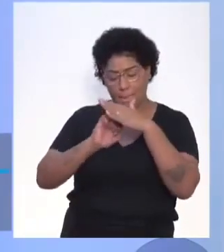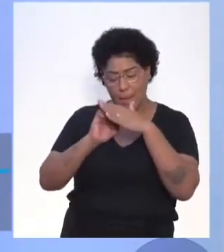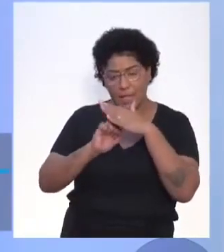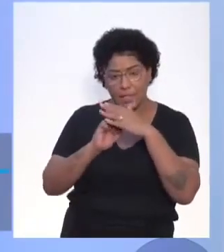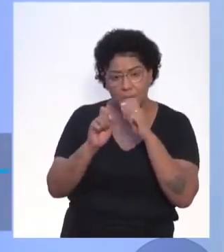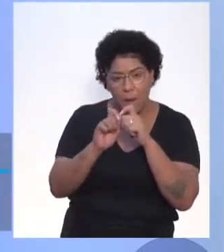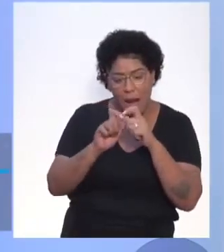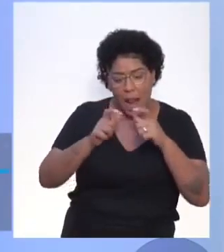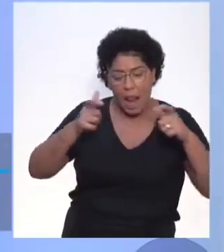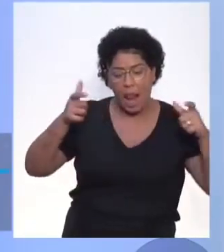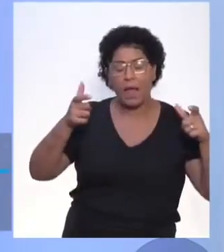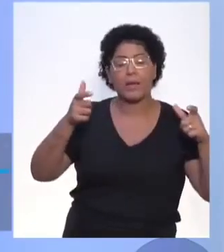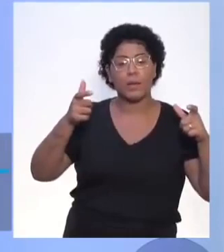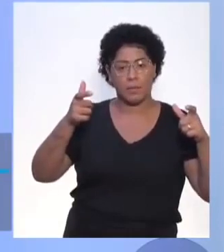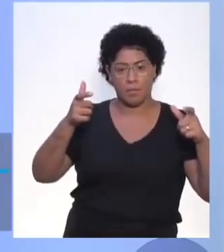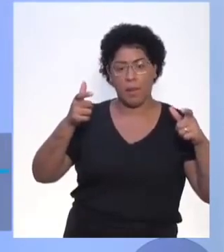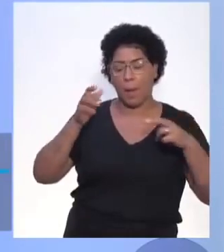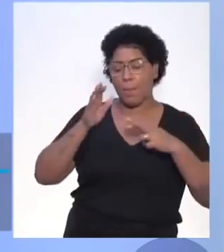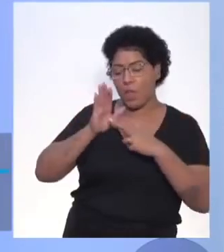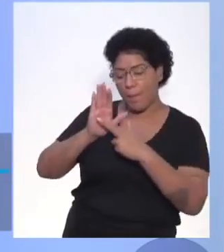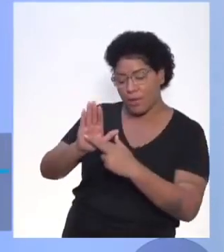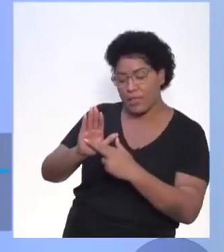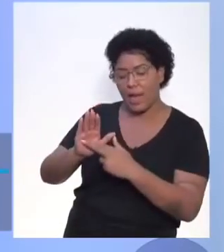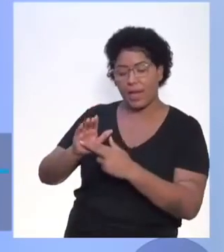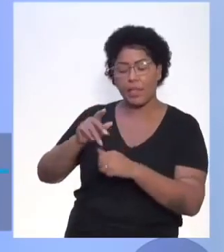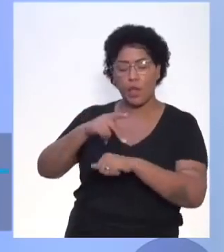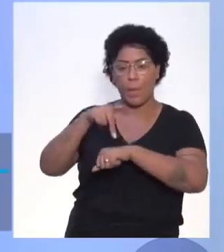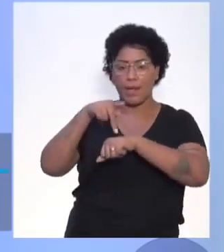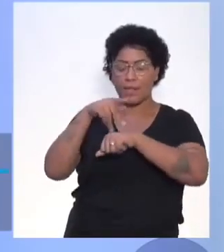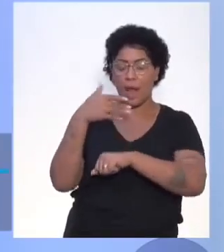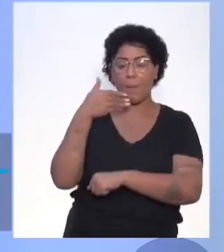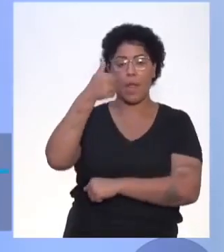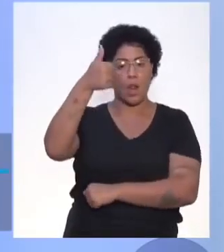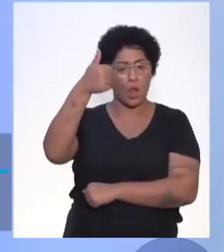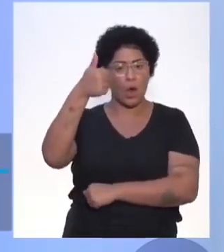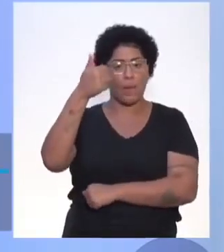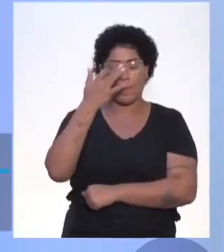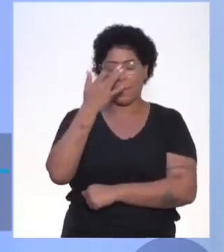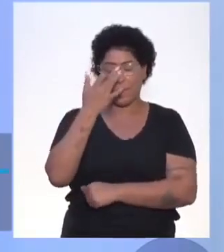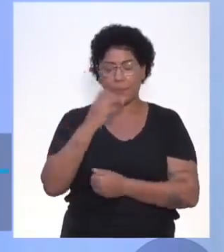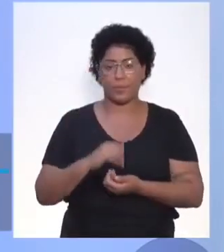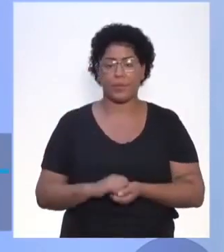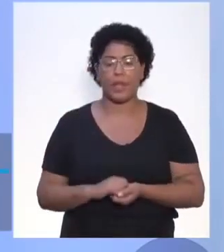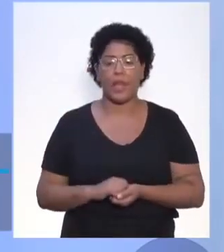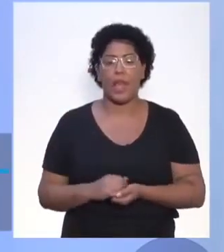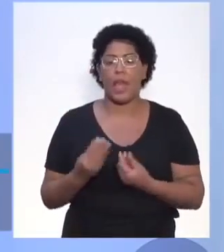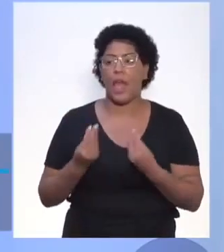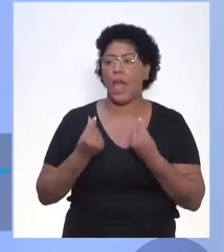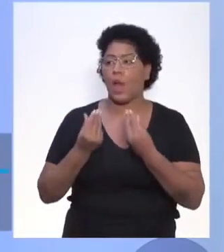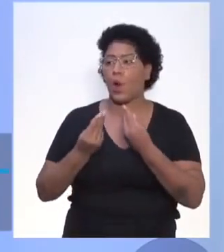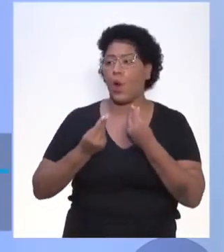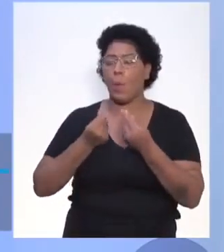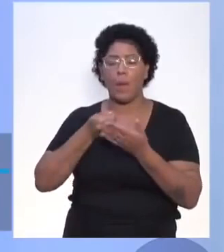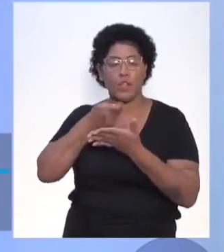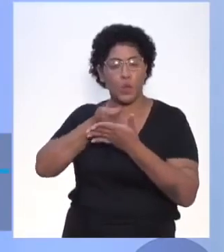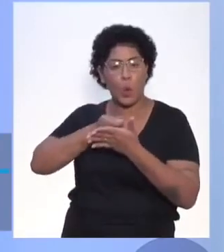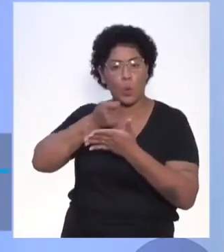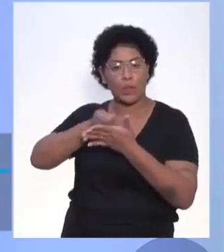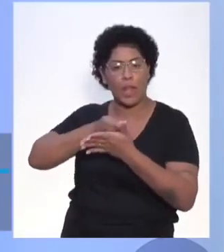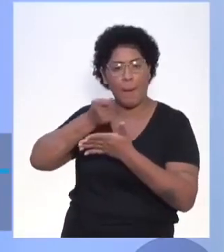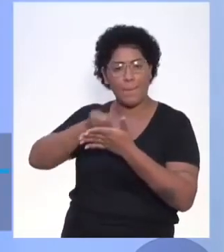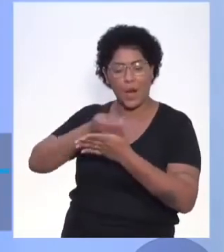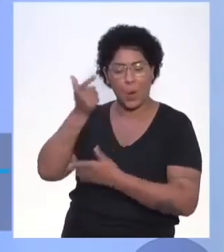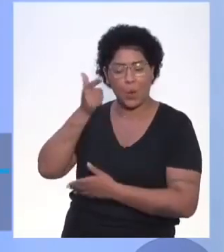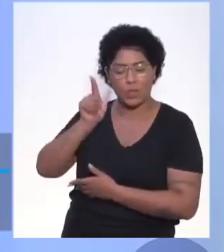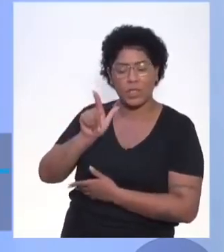poder competir. E aí precisaram também entrar dentro dessa corrida por territórios que